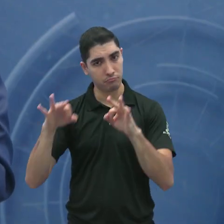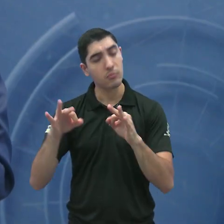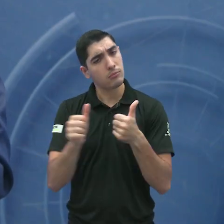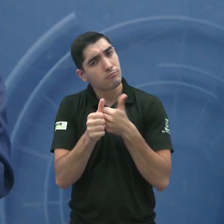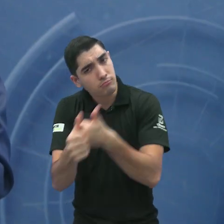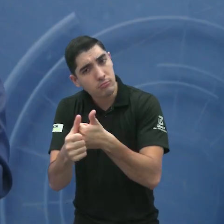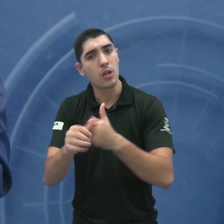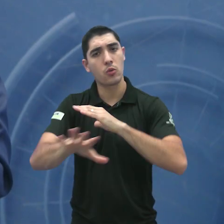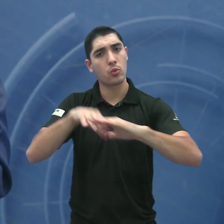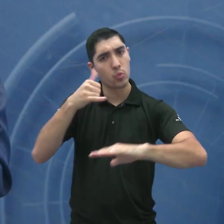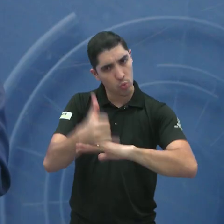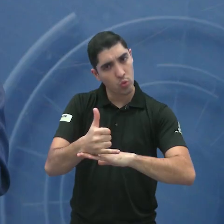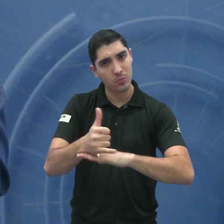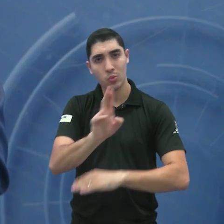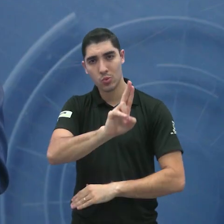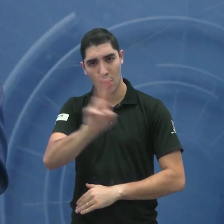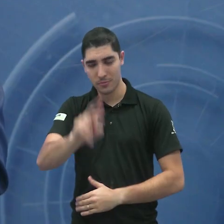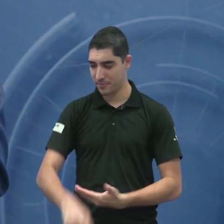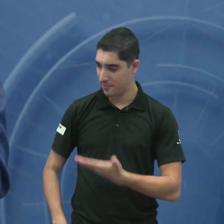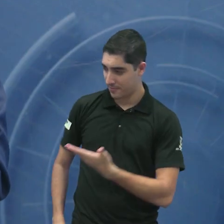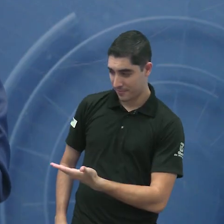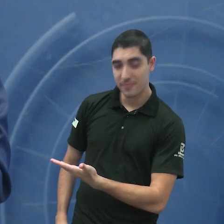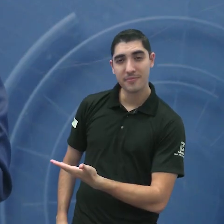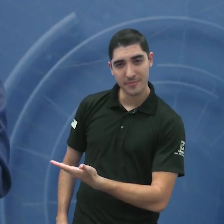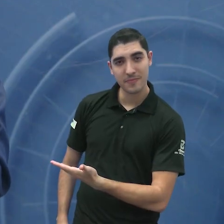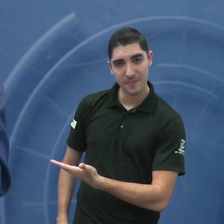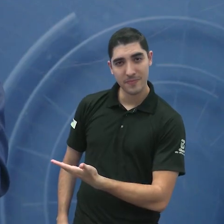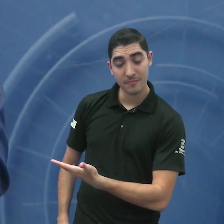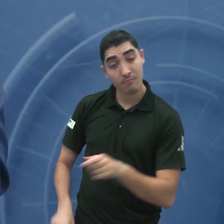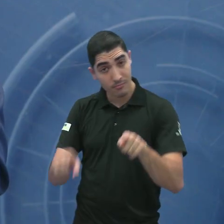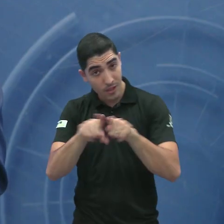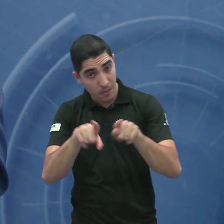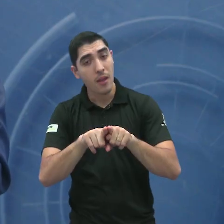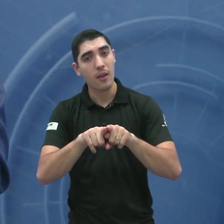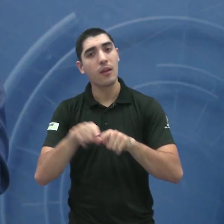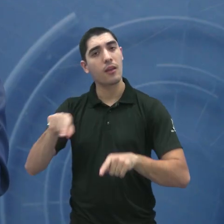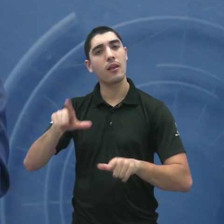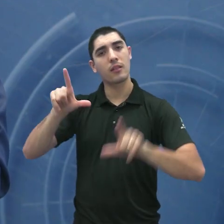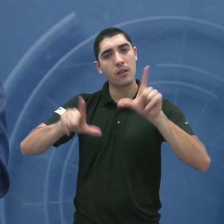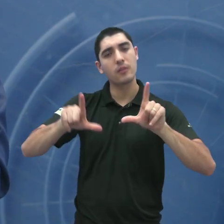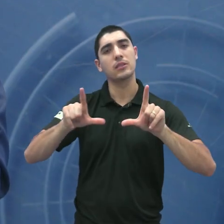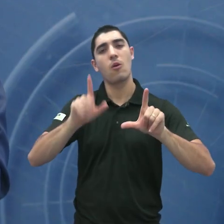companhia. Nos acompanhe pelo youtube.com/TV Câmara SJC e também no canal